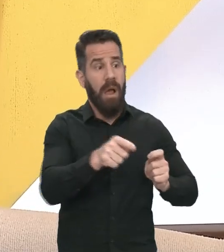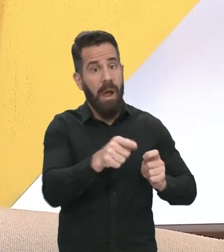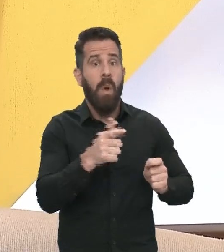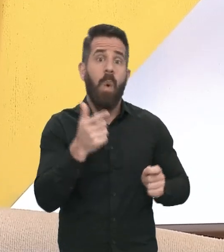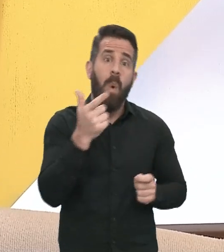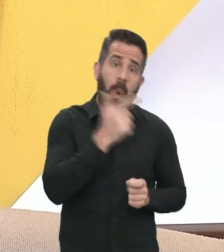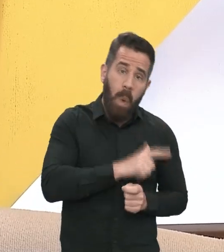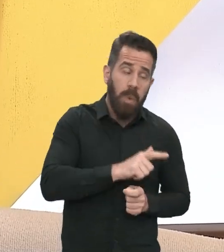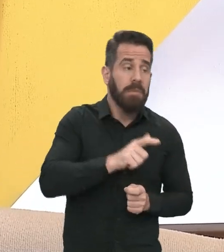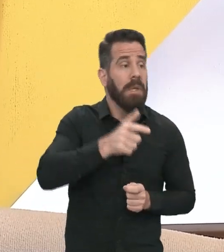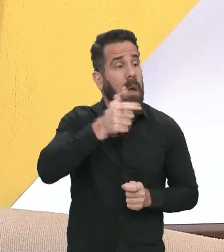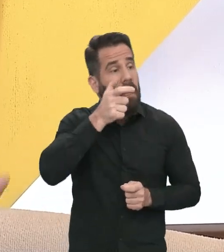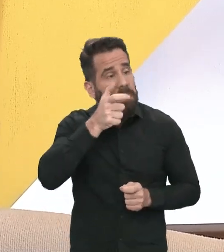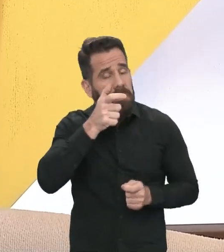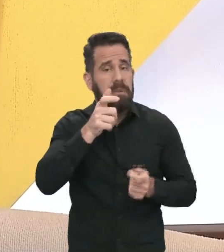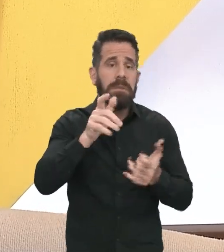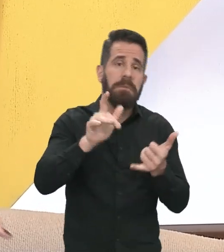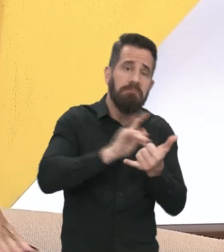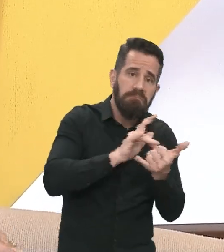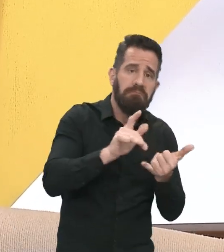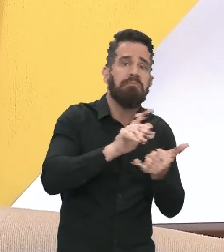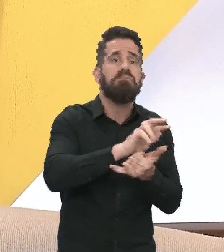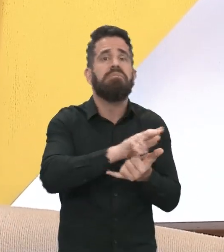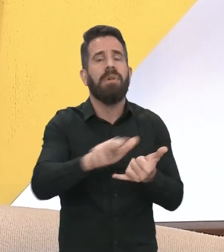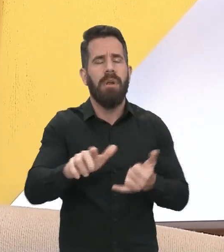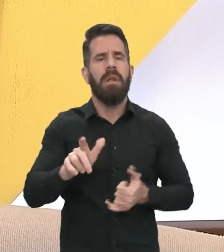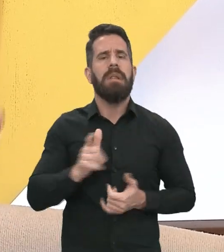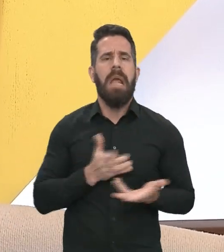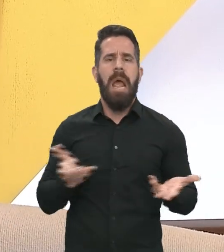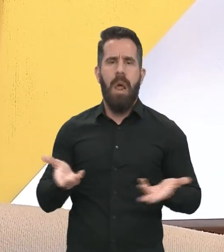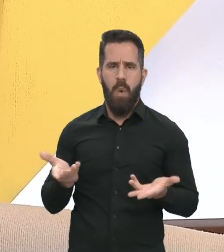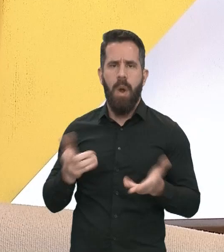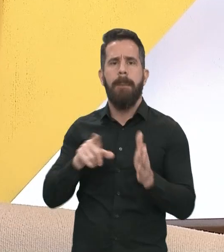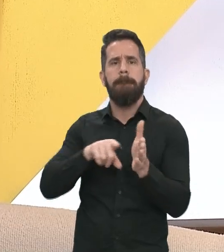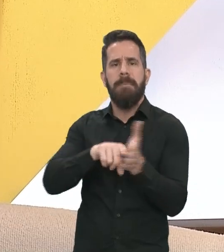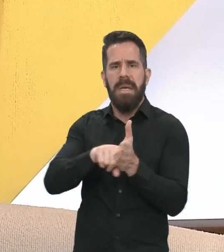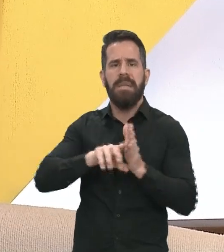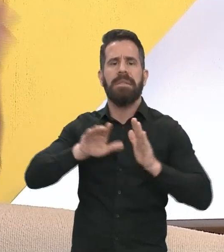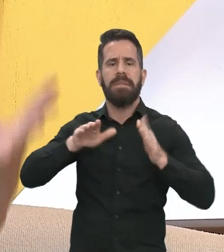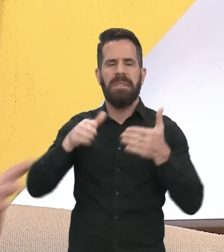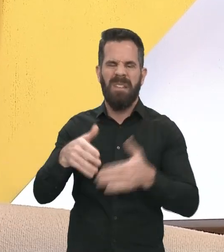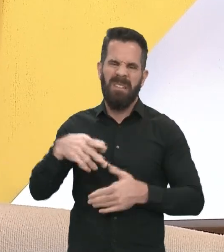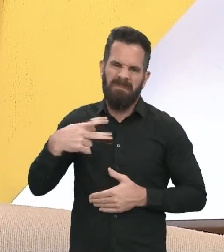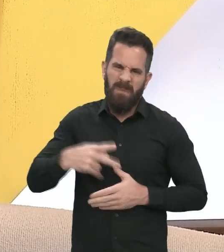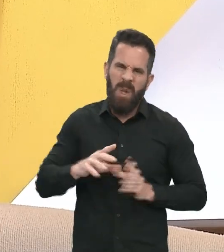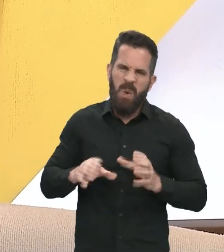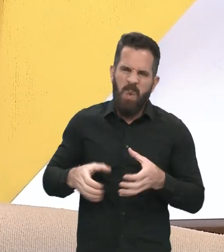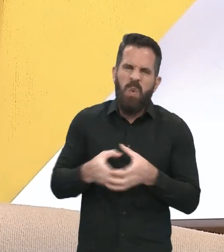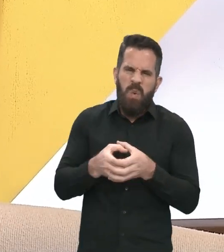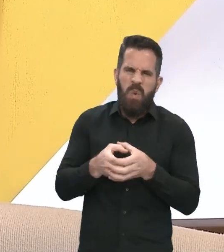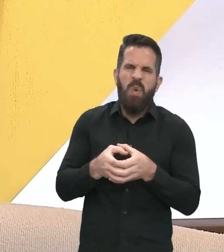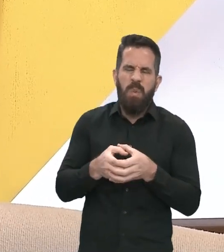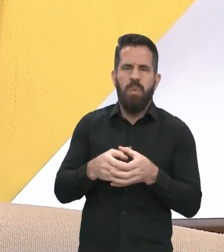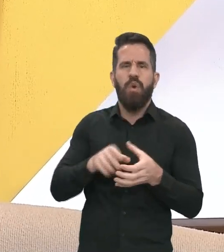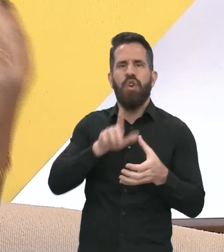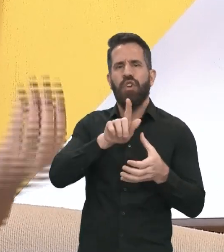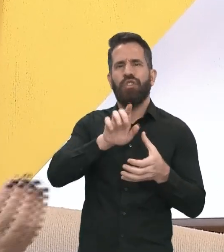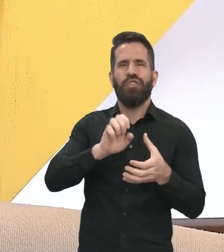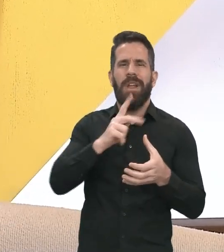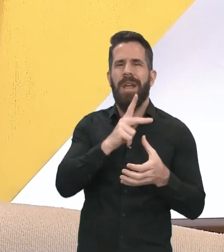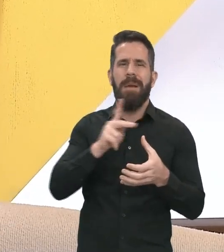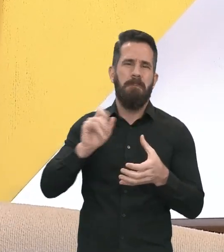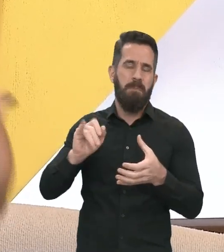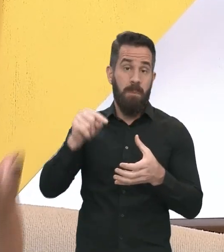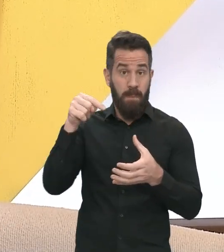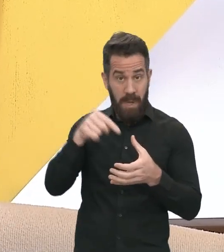pode fazer dessas telas. Então, a gente tem direcionado agora as pesquisas, não só o GEP, mas eu diria que a área em